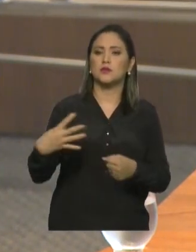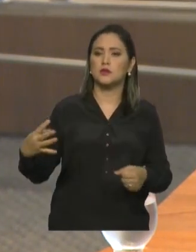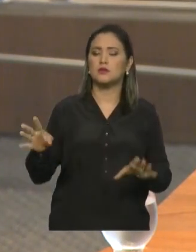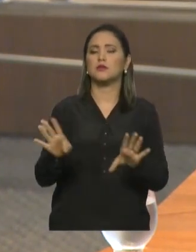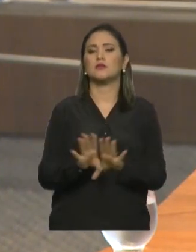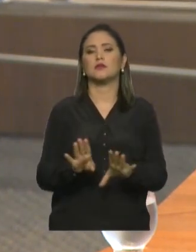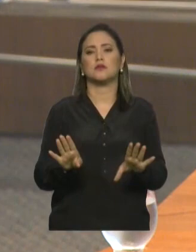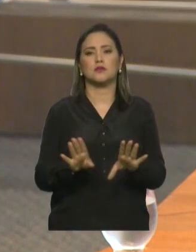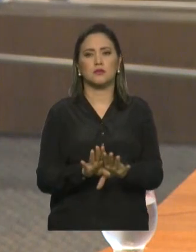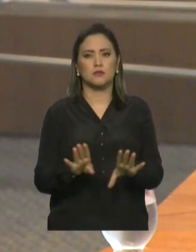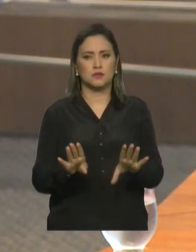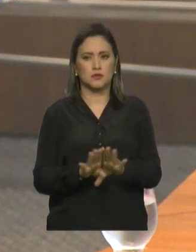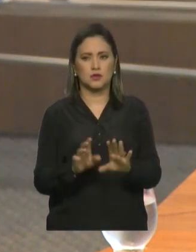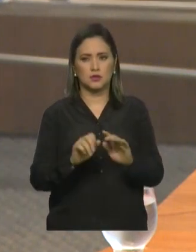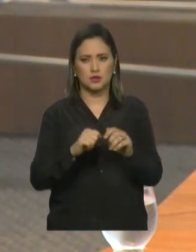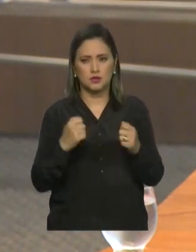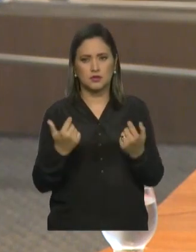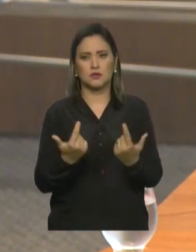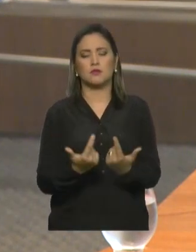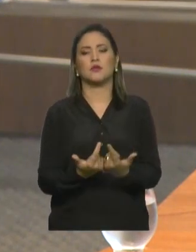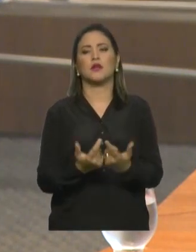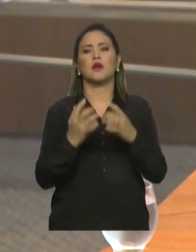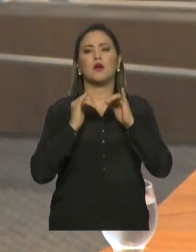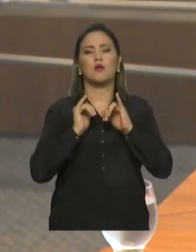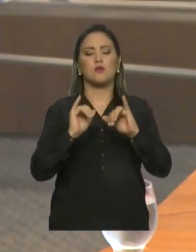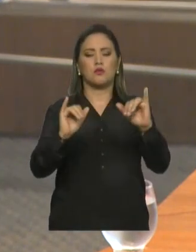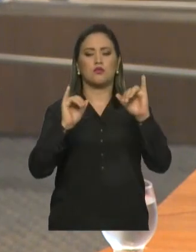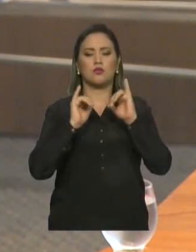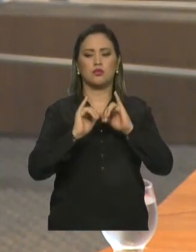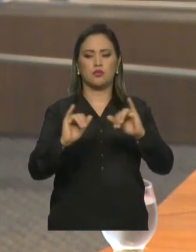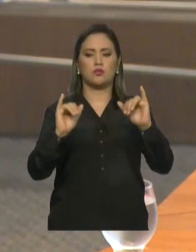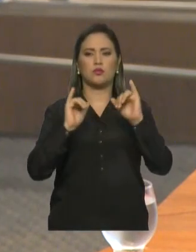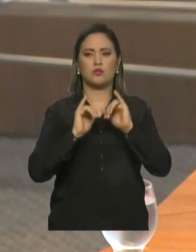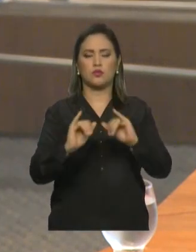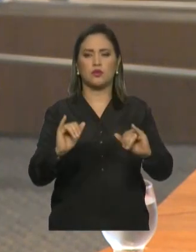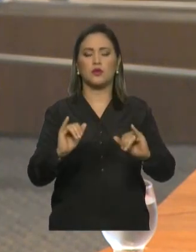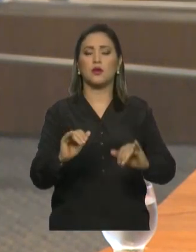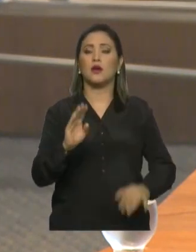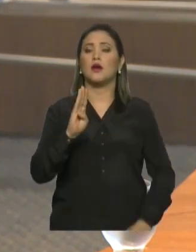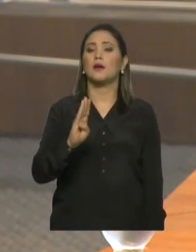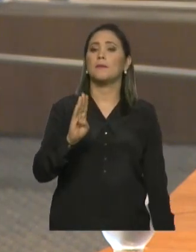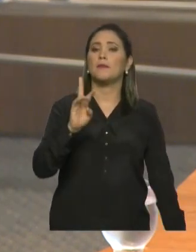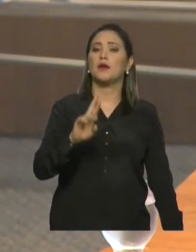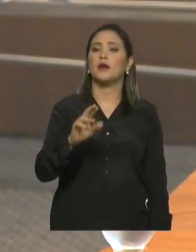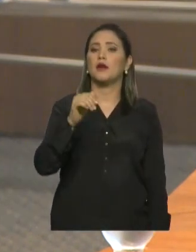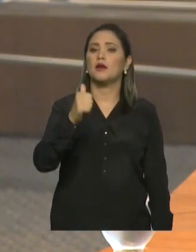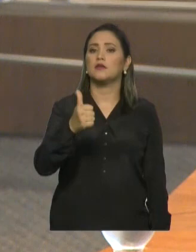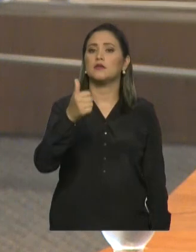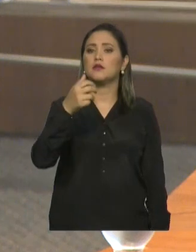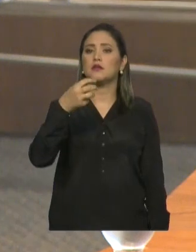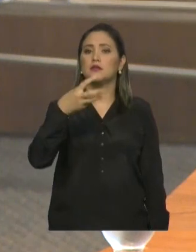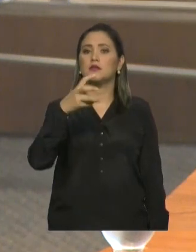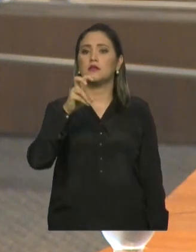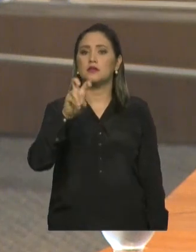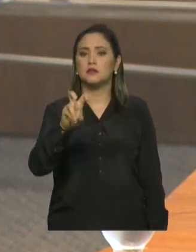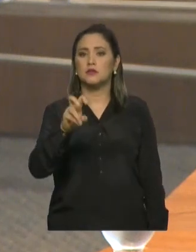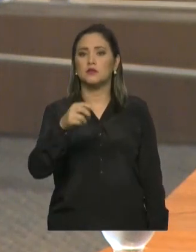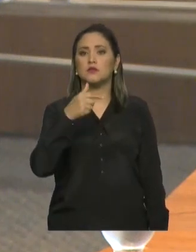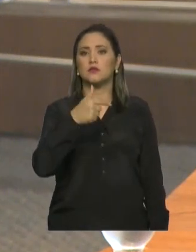também na Assembleia Legislativa, falando a respeito da BR-135, da 222, da